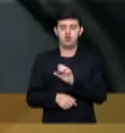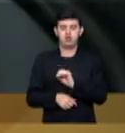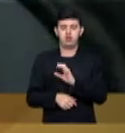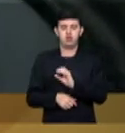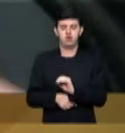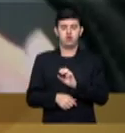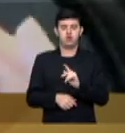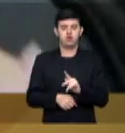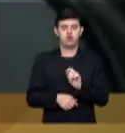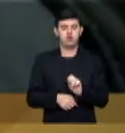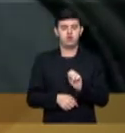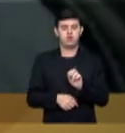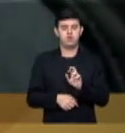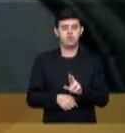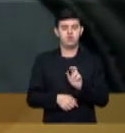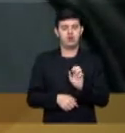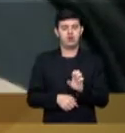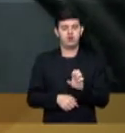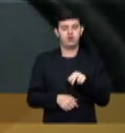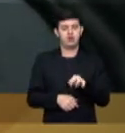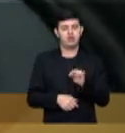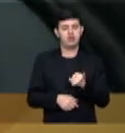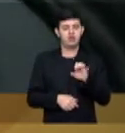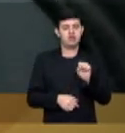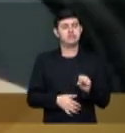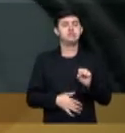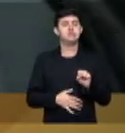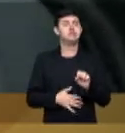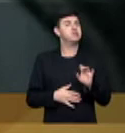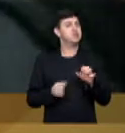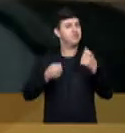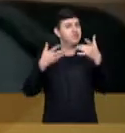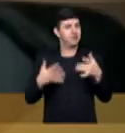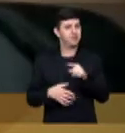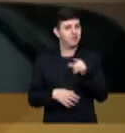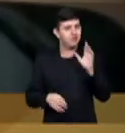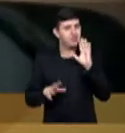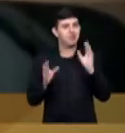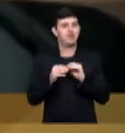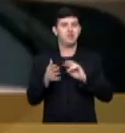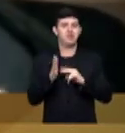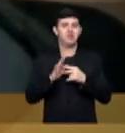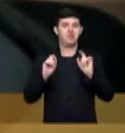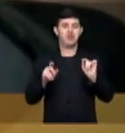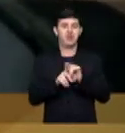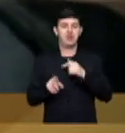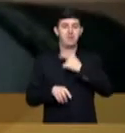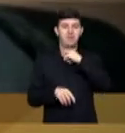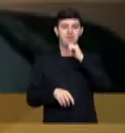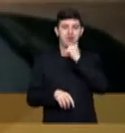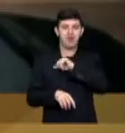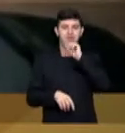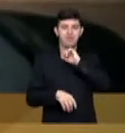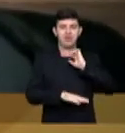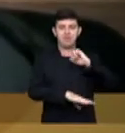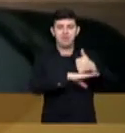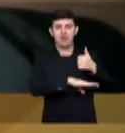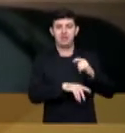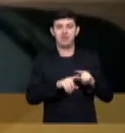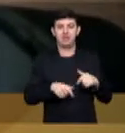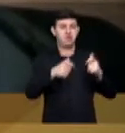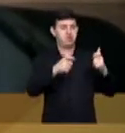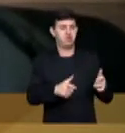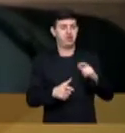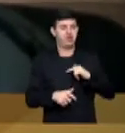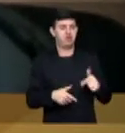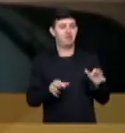in loco parentes, ou seja, em lugar dos pais. Não existe nesses locais